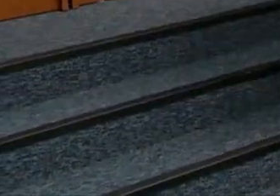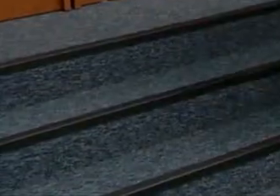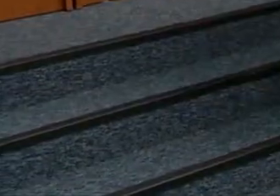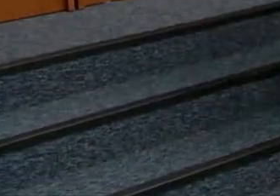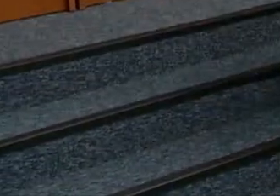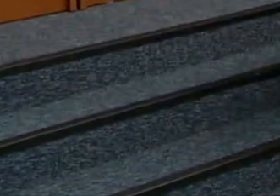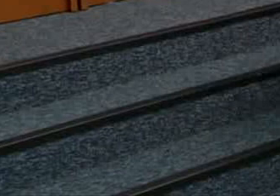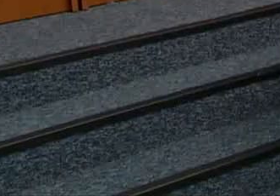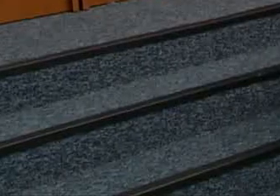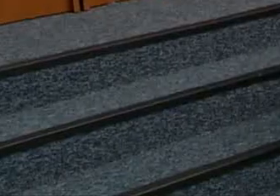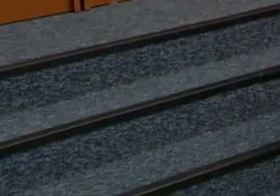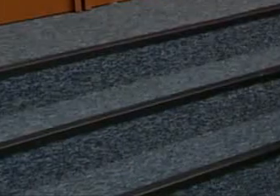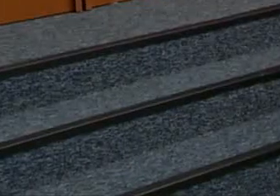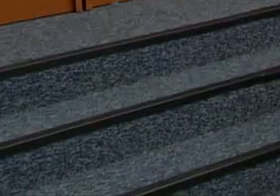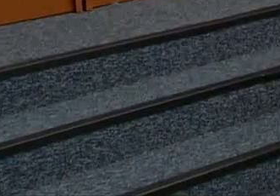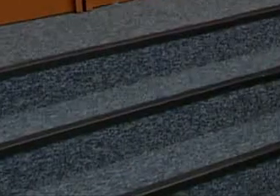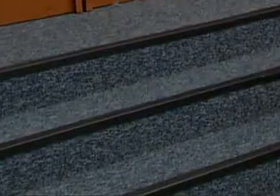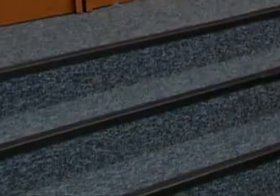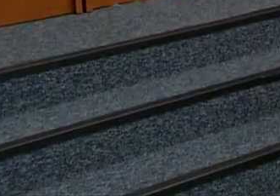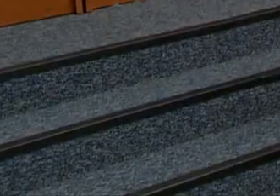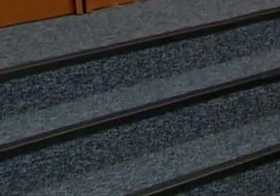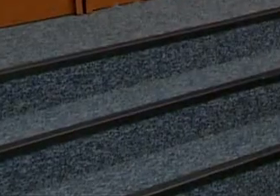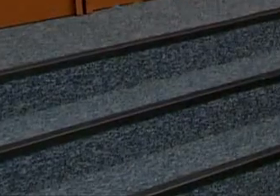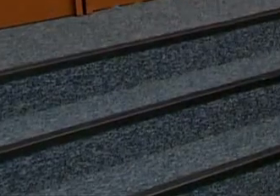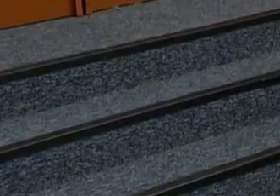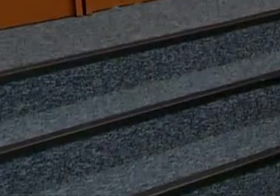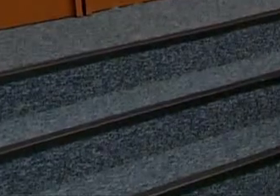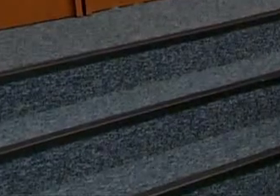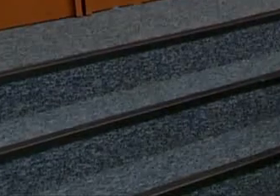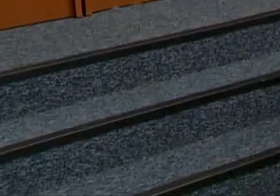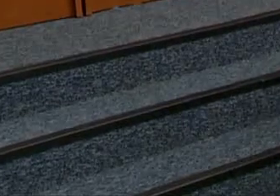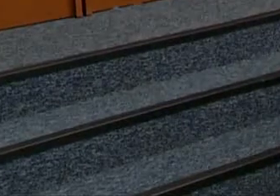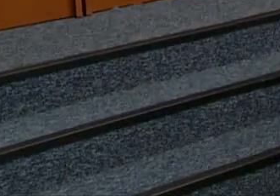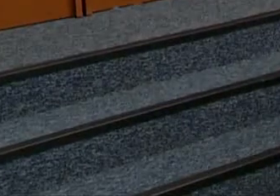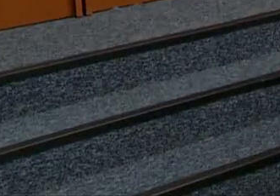Eu esqueci. Parabéns, Reinaldo, por favor.